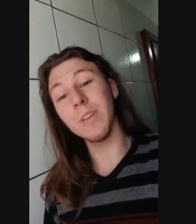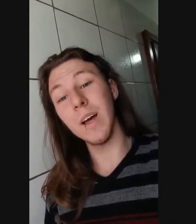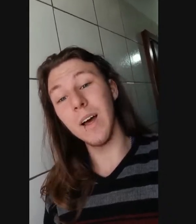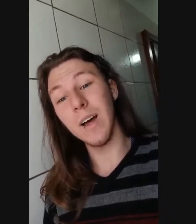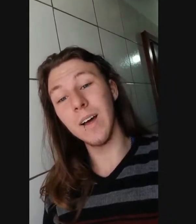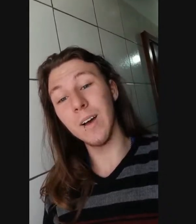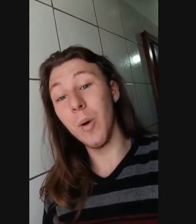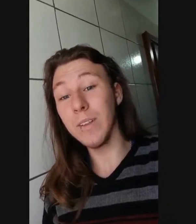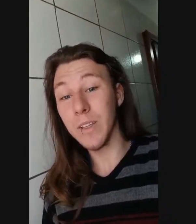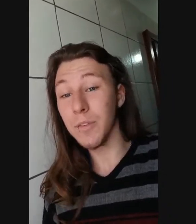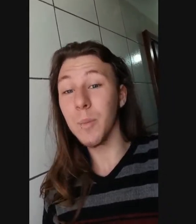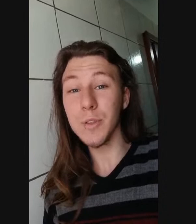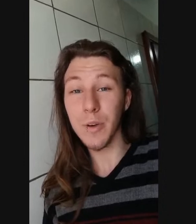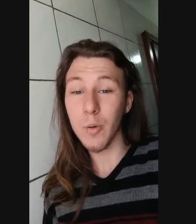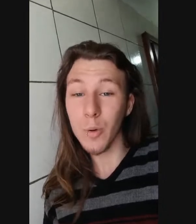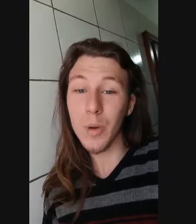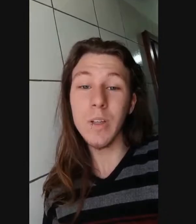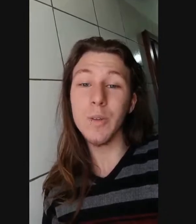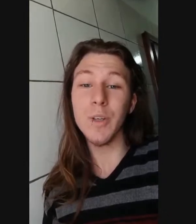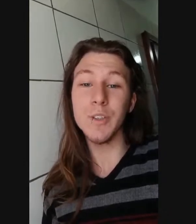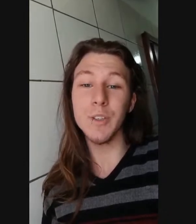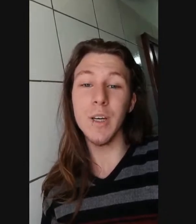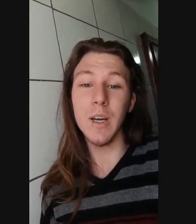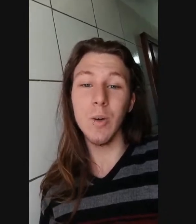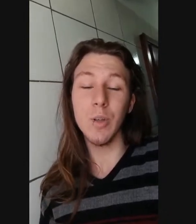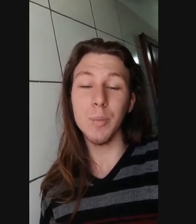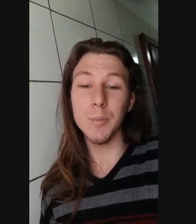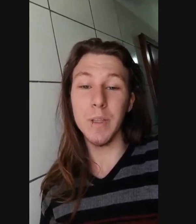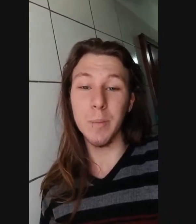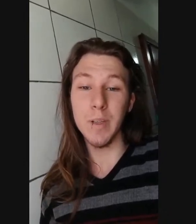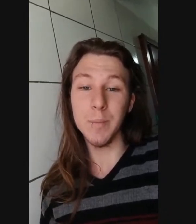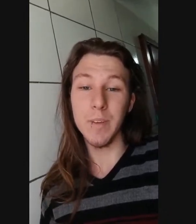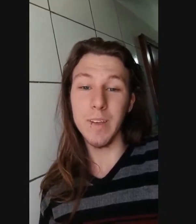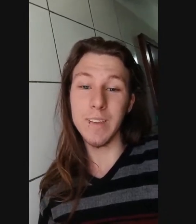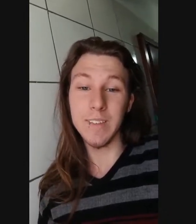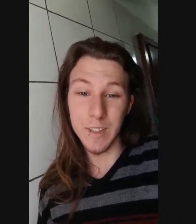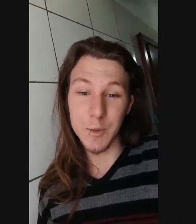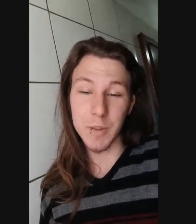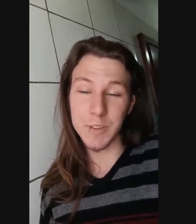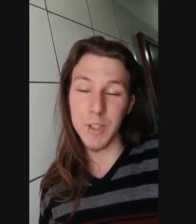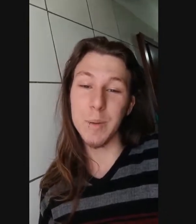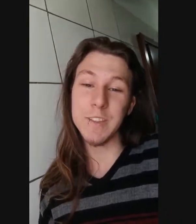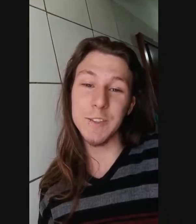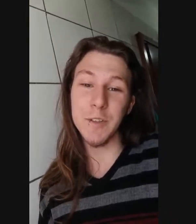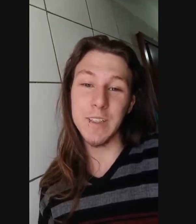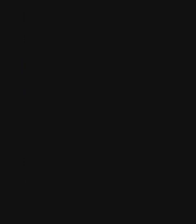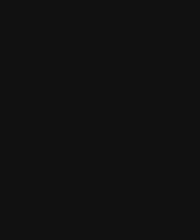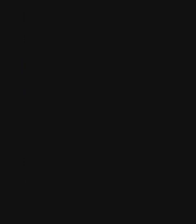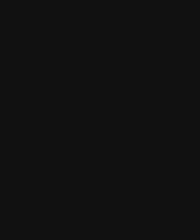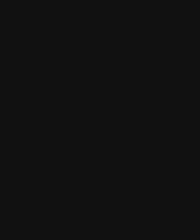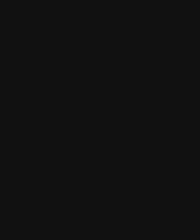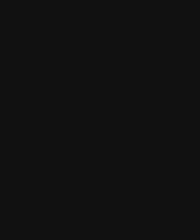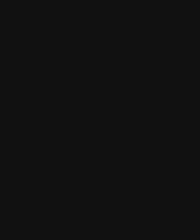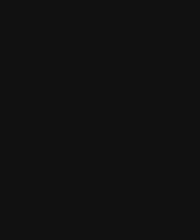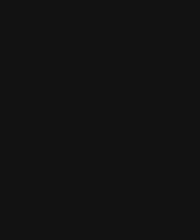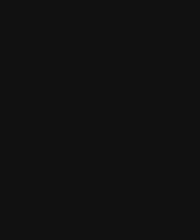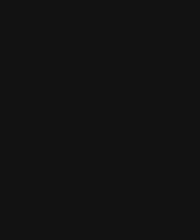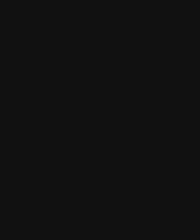e aproveitar a quadra que finalmente foi concluída durante o tempo de pandemia. E que assim a gente possa jogar bastante vôlei nela.